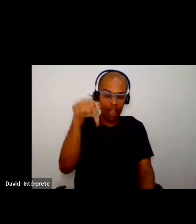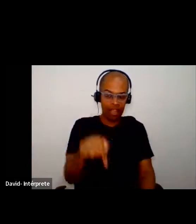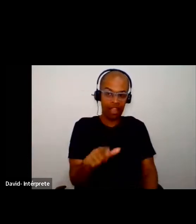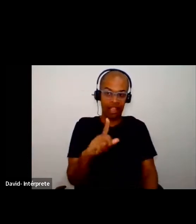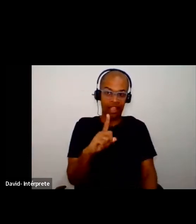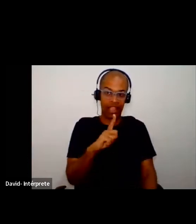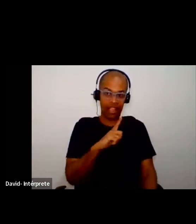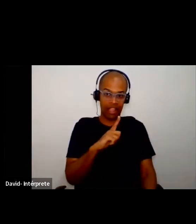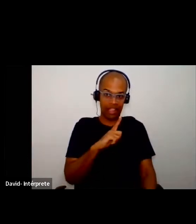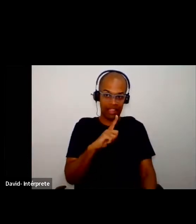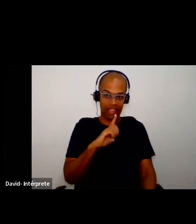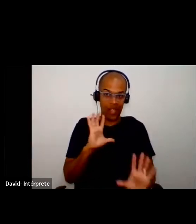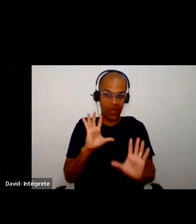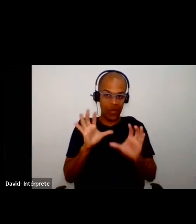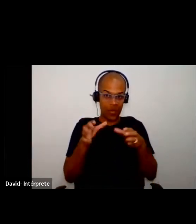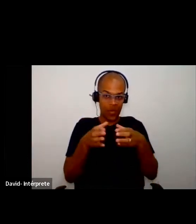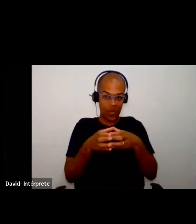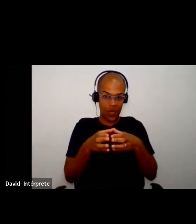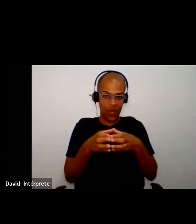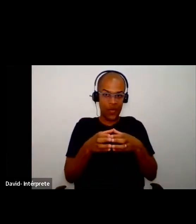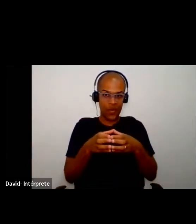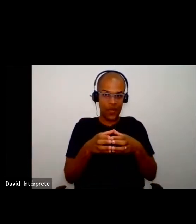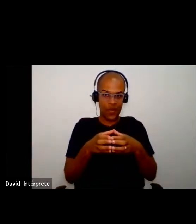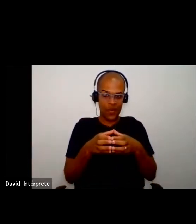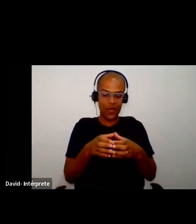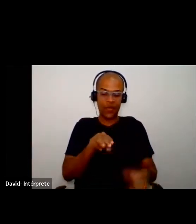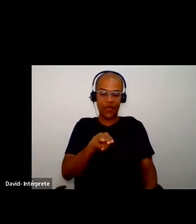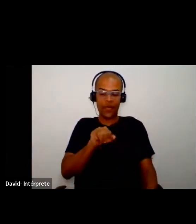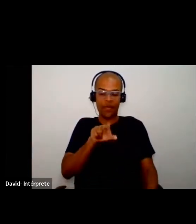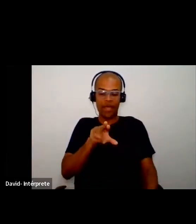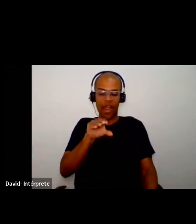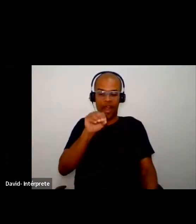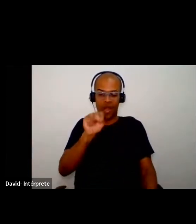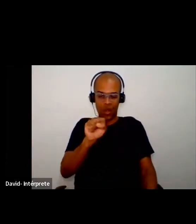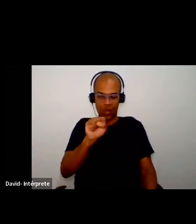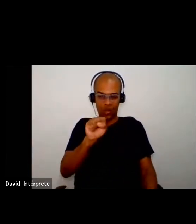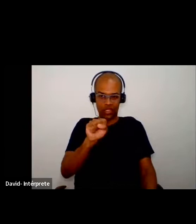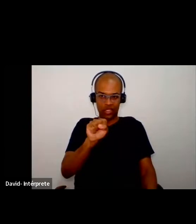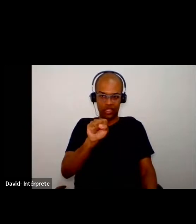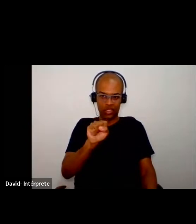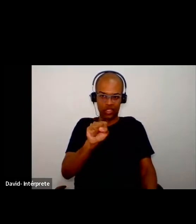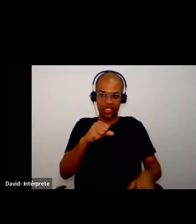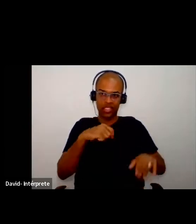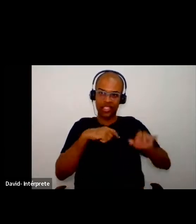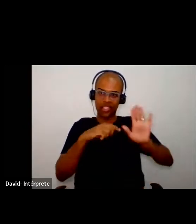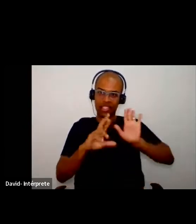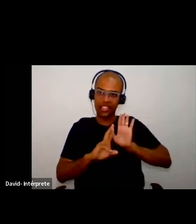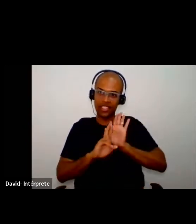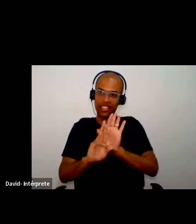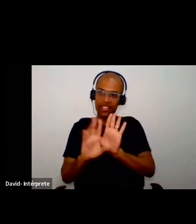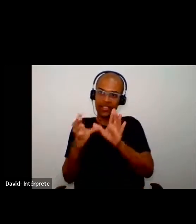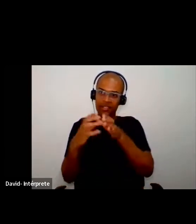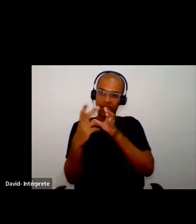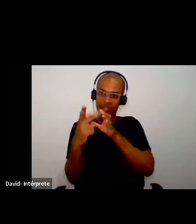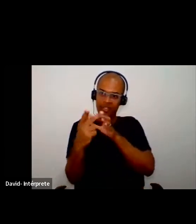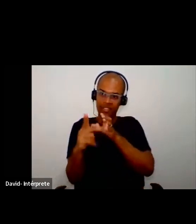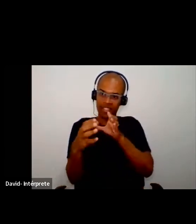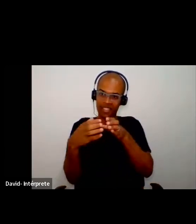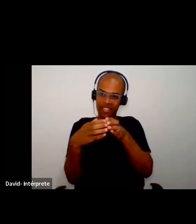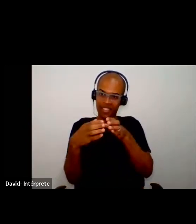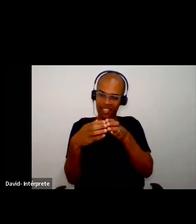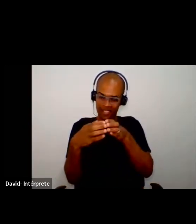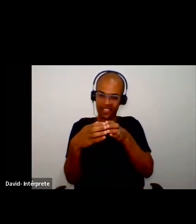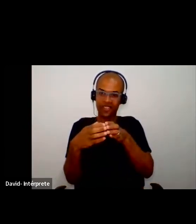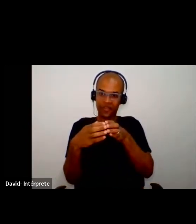um pessoal que é o Marcos Vinícius, né, representado aí pelo Marcos Vinícius Borges